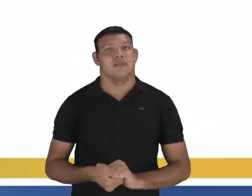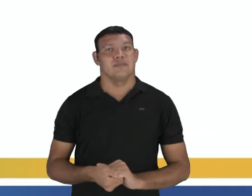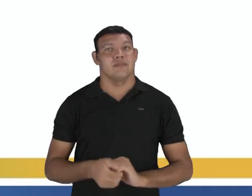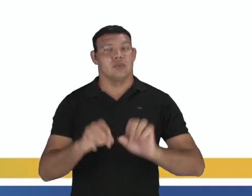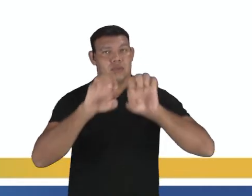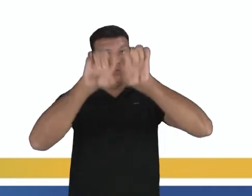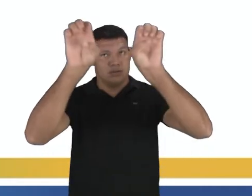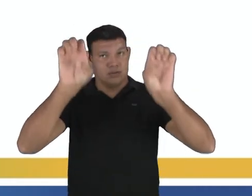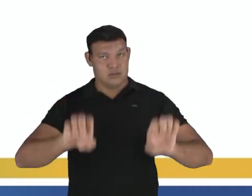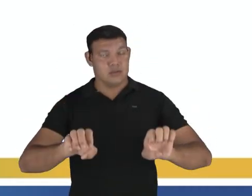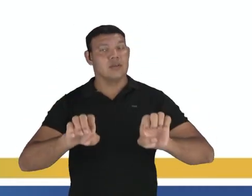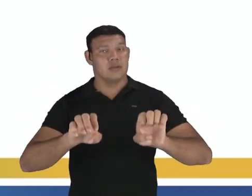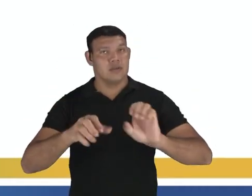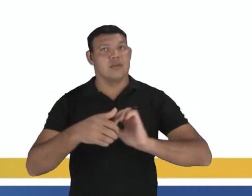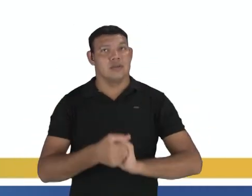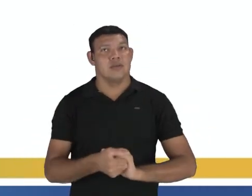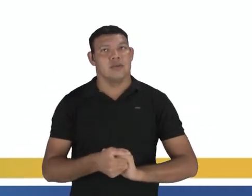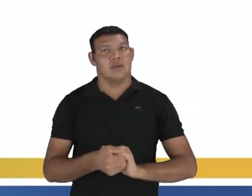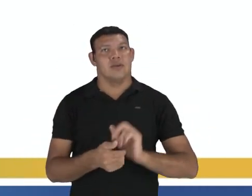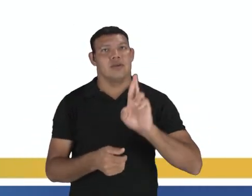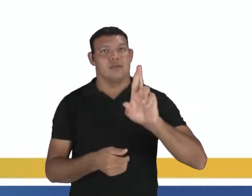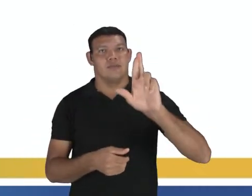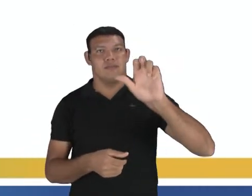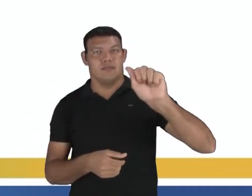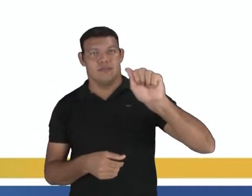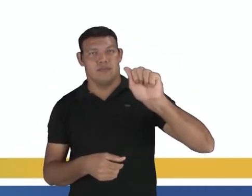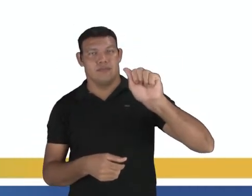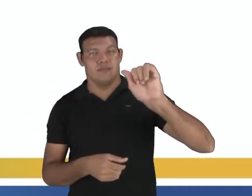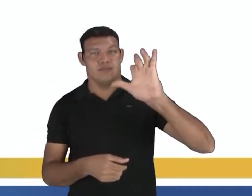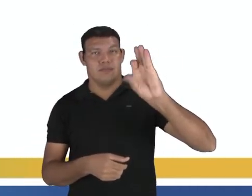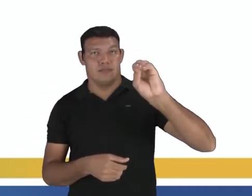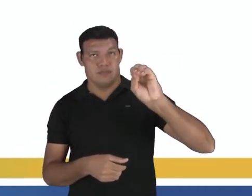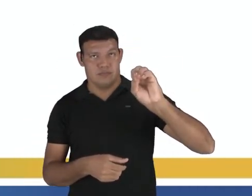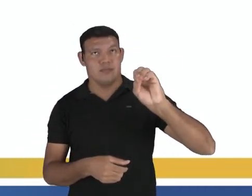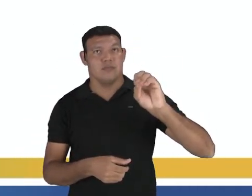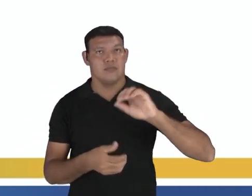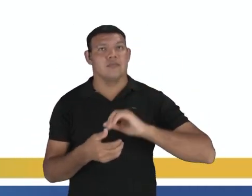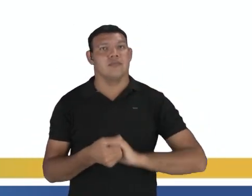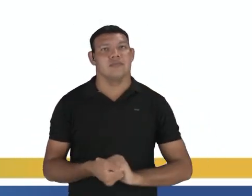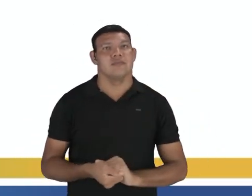r da equação e da explicação de Kepler seria o raio médio. E aí, se tu